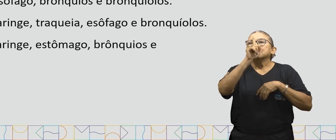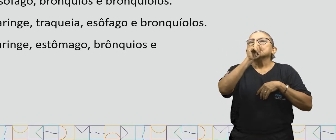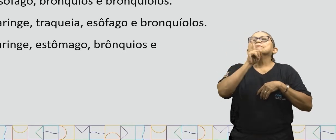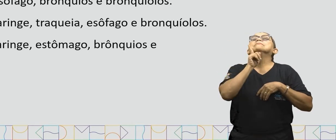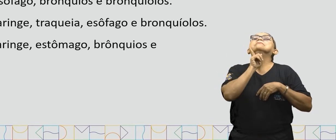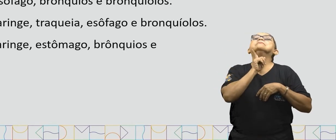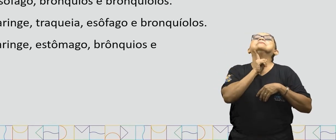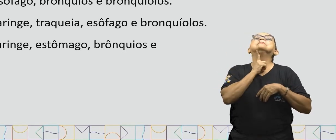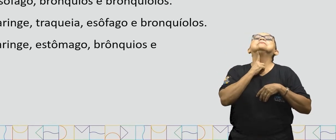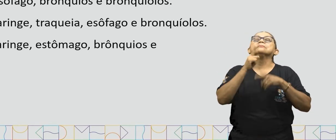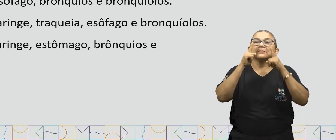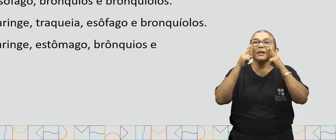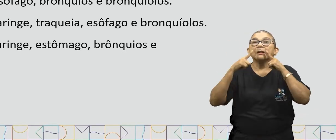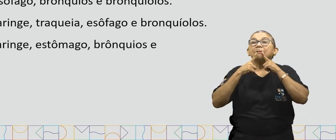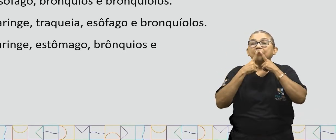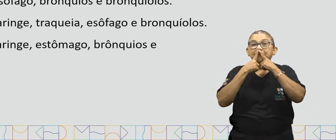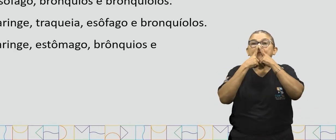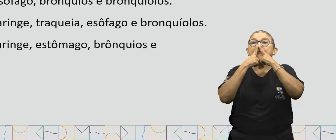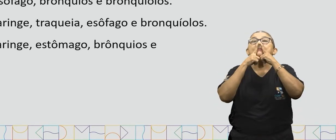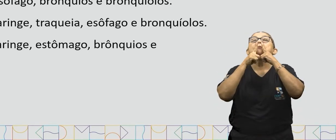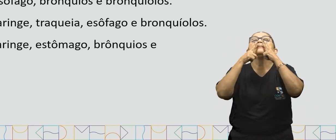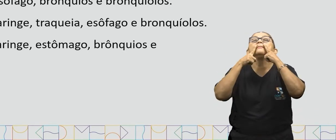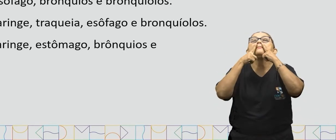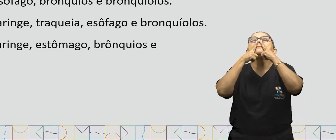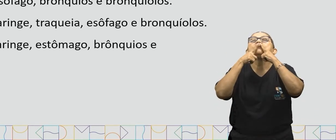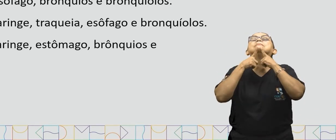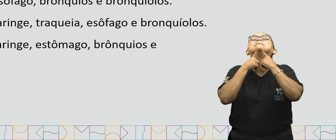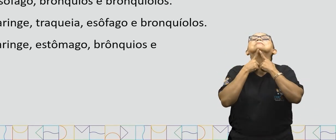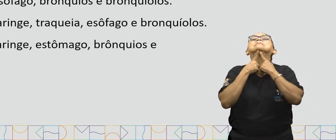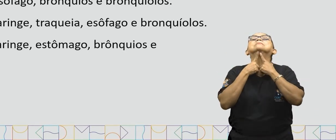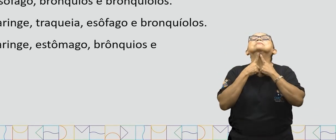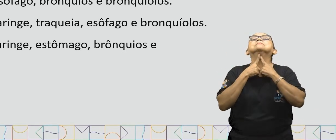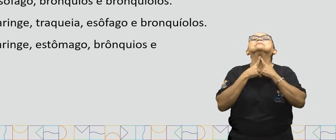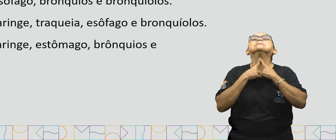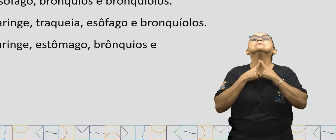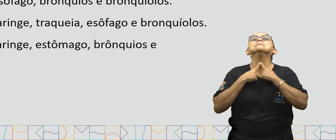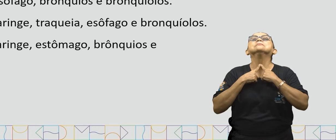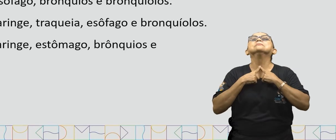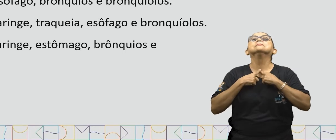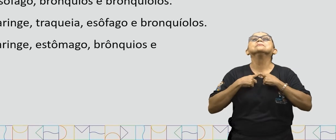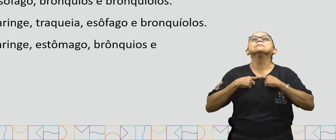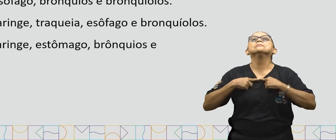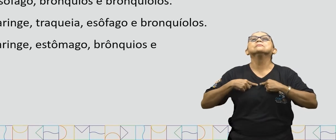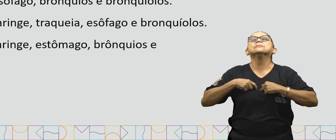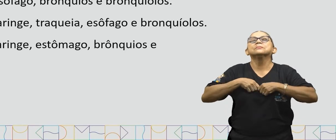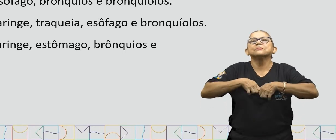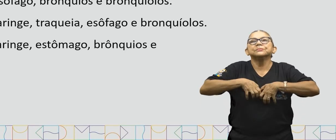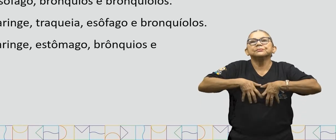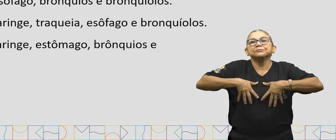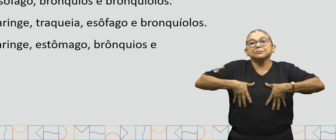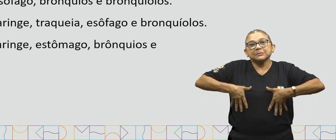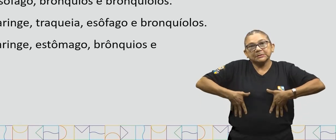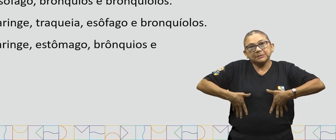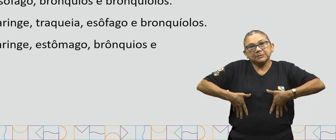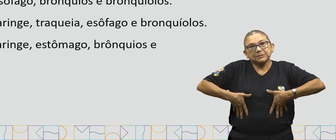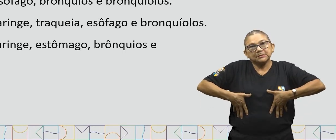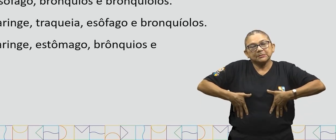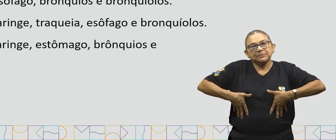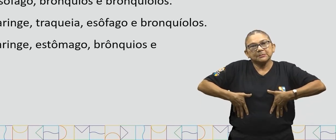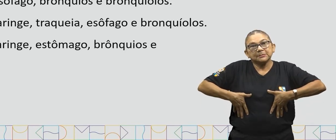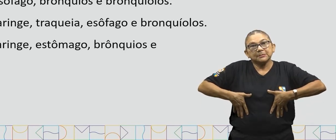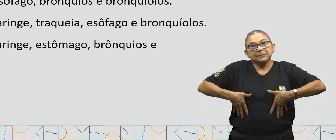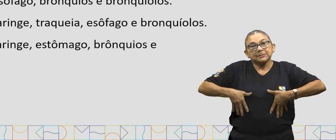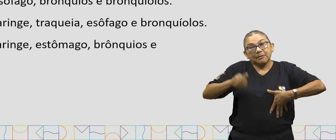caminho que o ar percorre até chegar aos alvéolos. A alternativa A diz